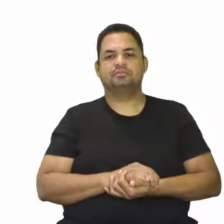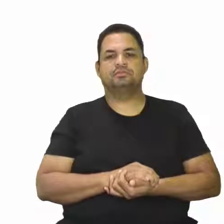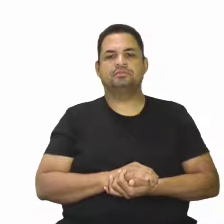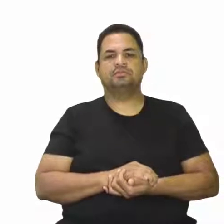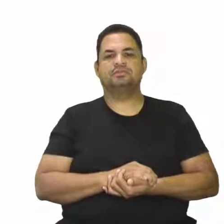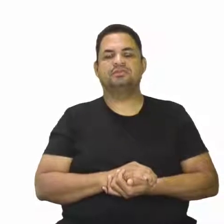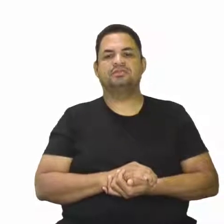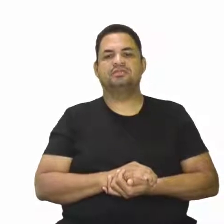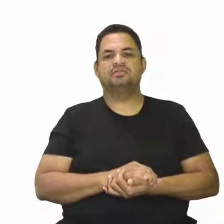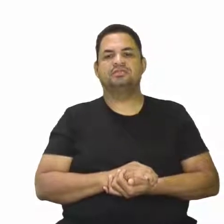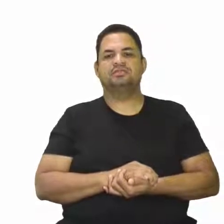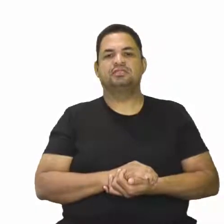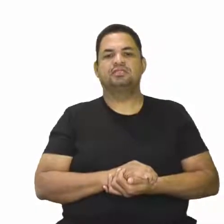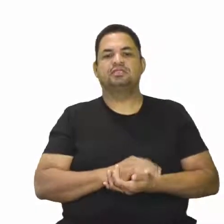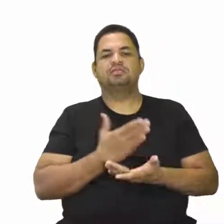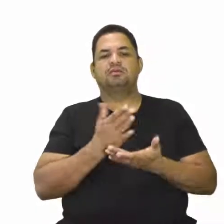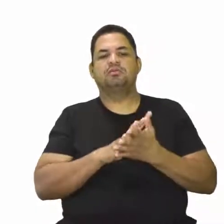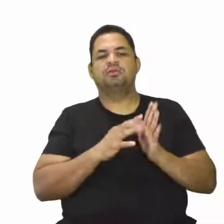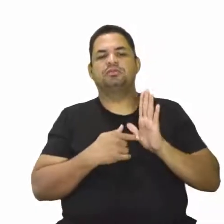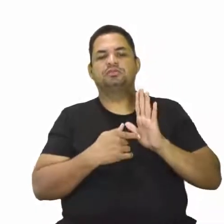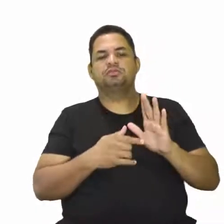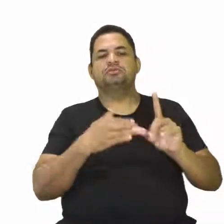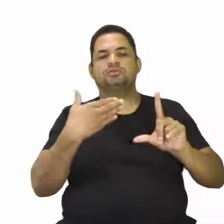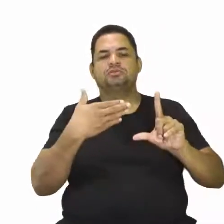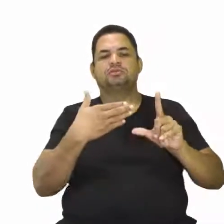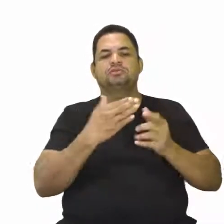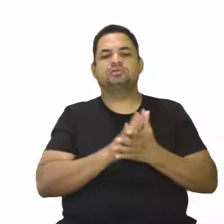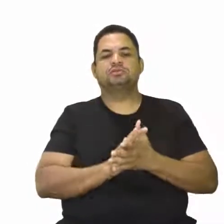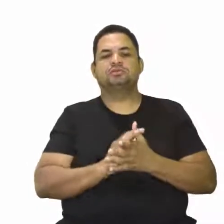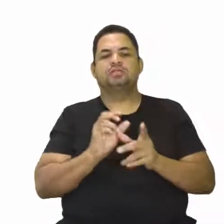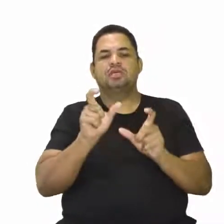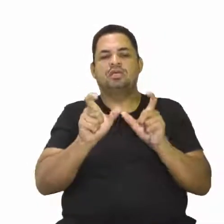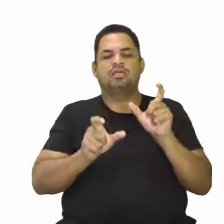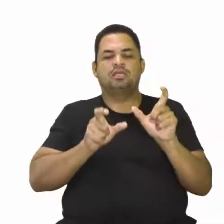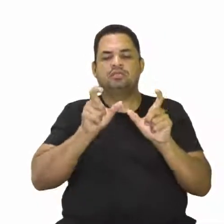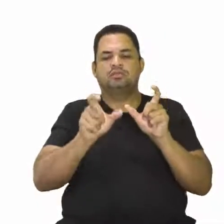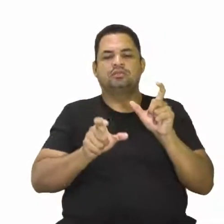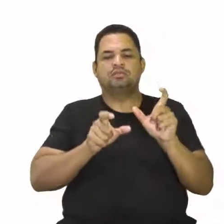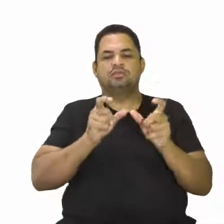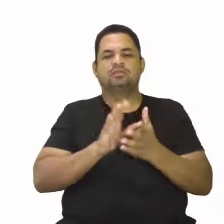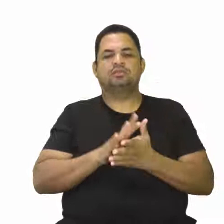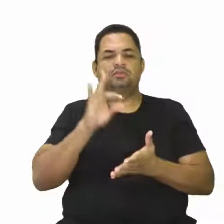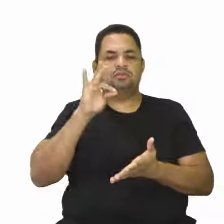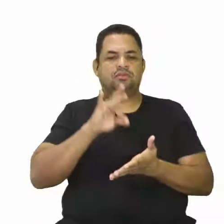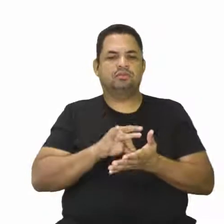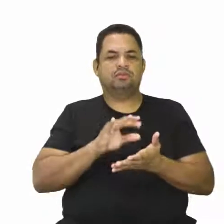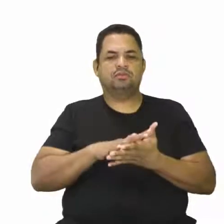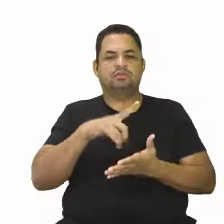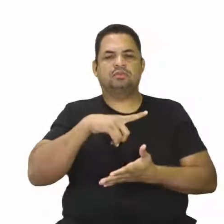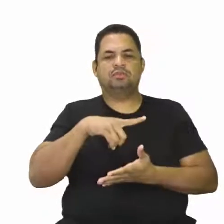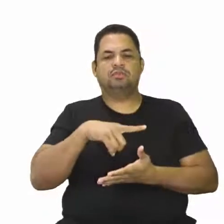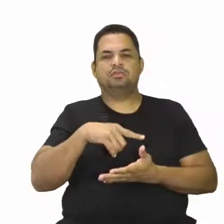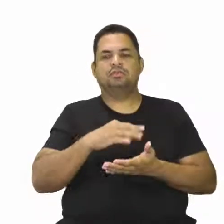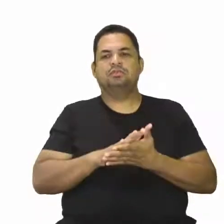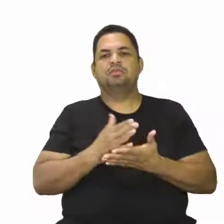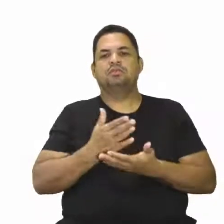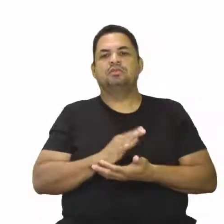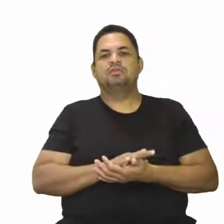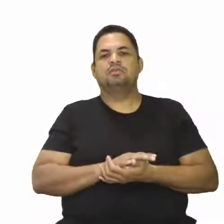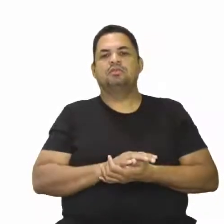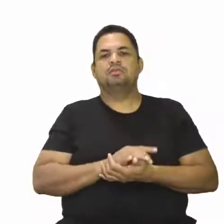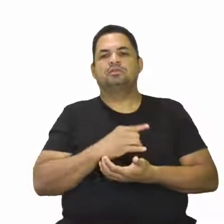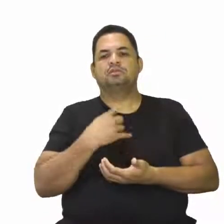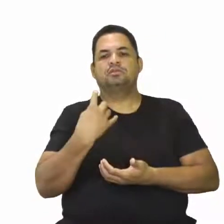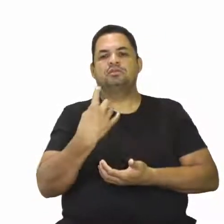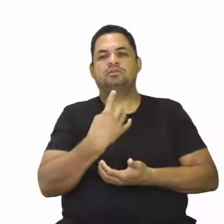aí listados no seu slide são advérbios de afirmação? Não, meu povo, existem muito mais e nós